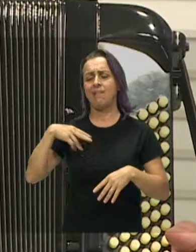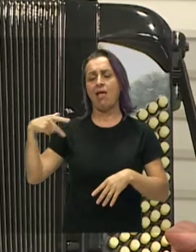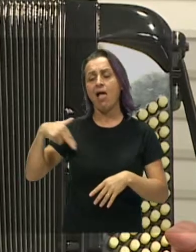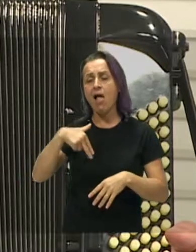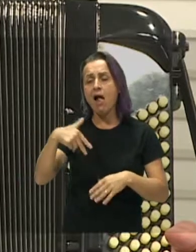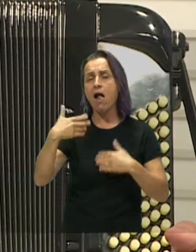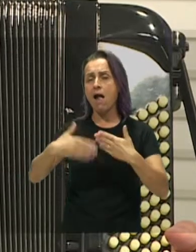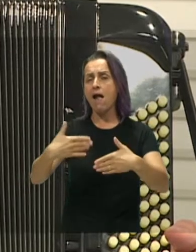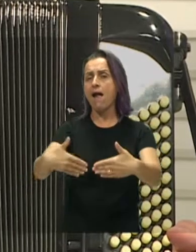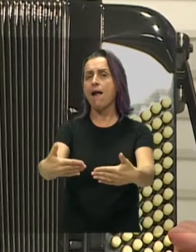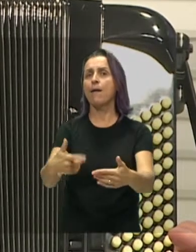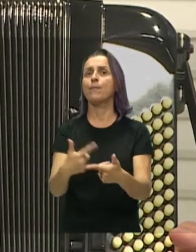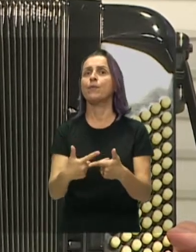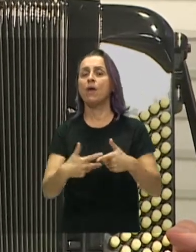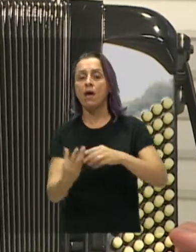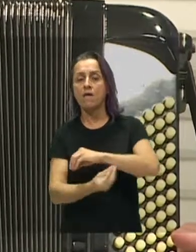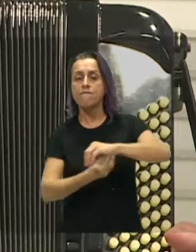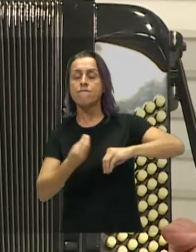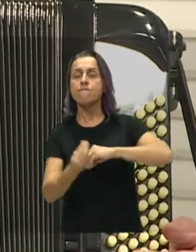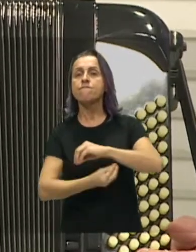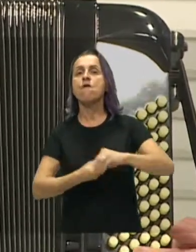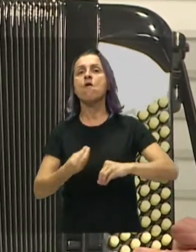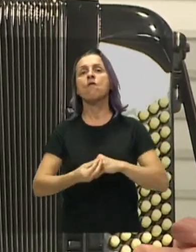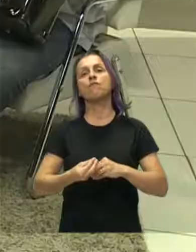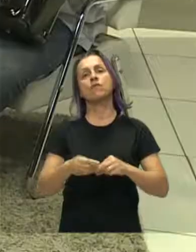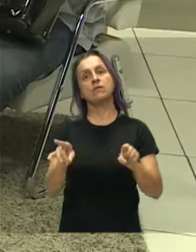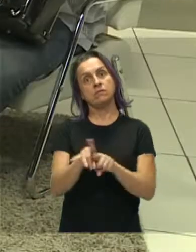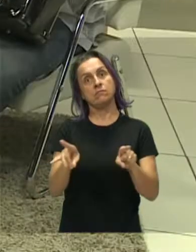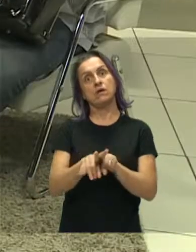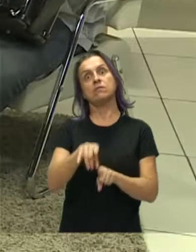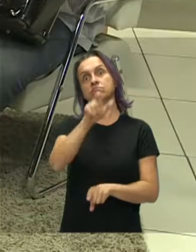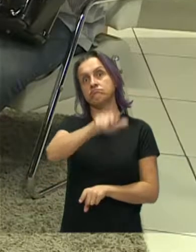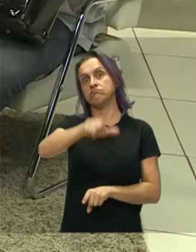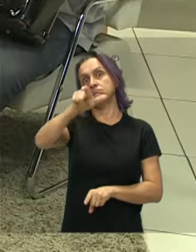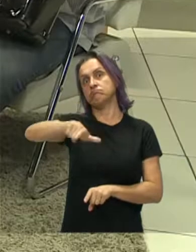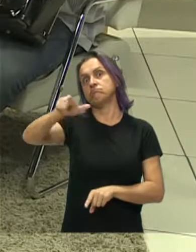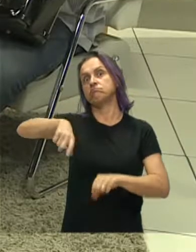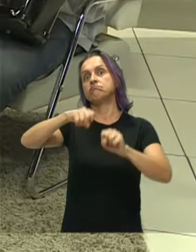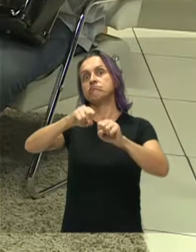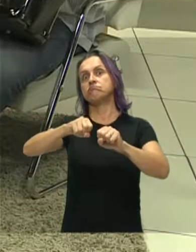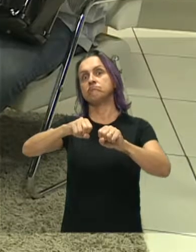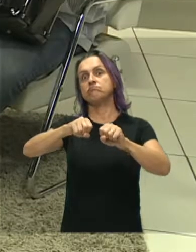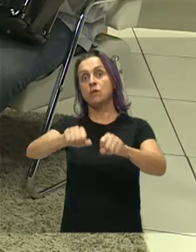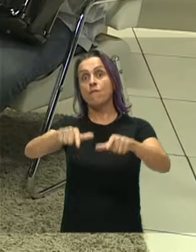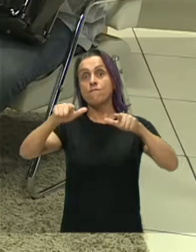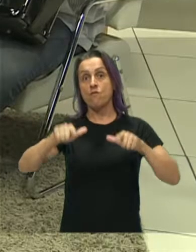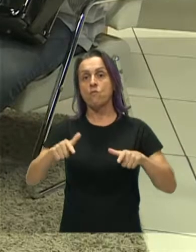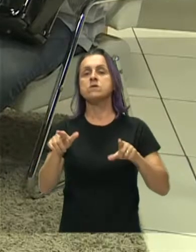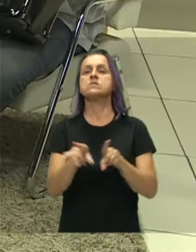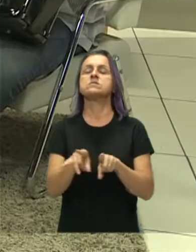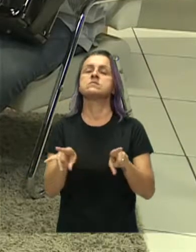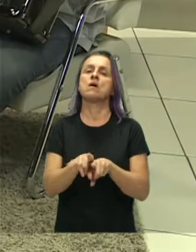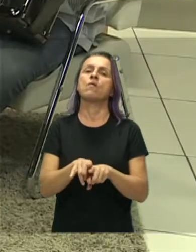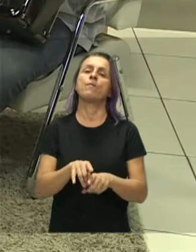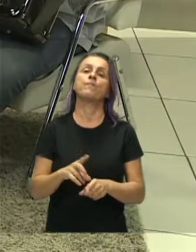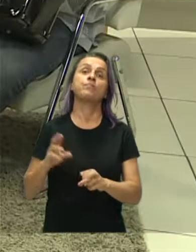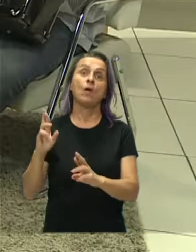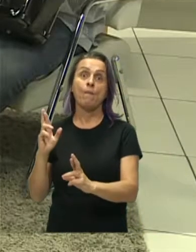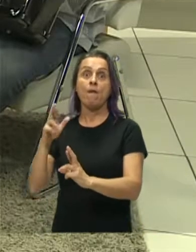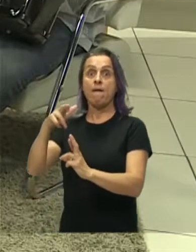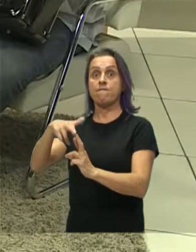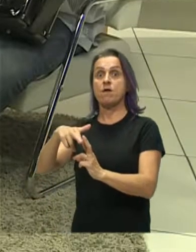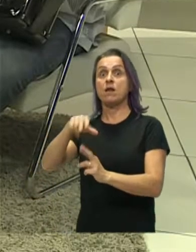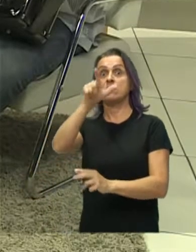porque envolve a formação de tantas outras pessoas também, né? Acaba sendo uma referência, todo mundo